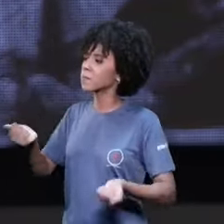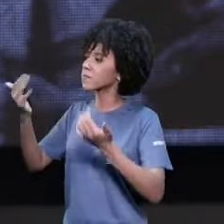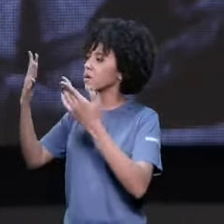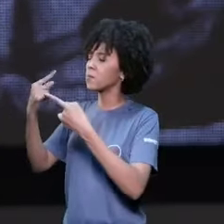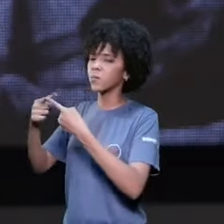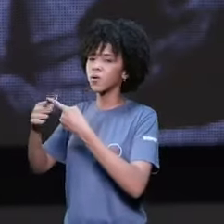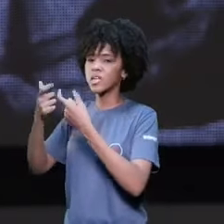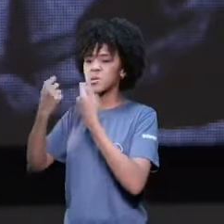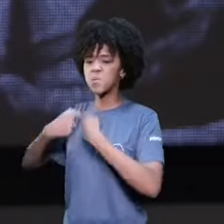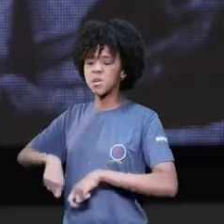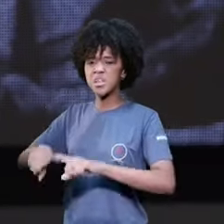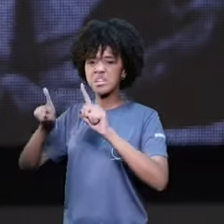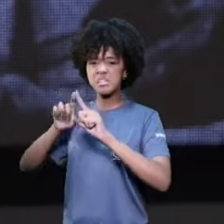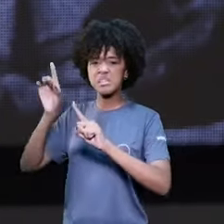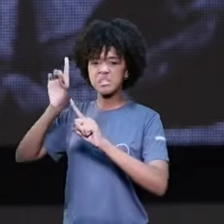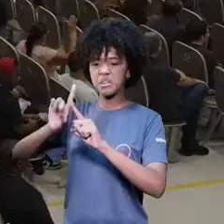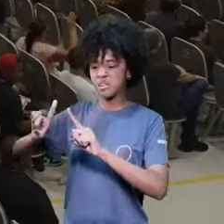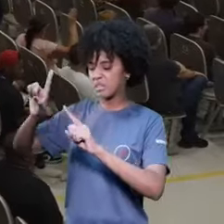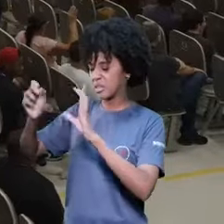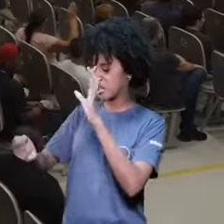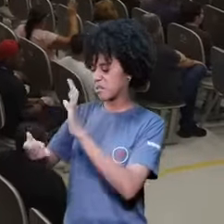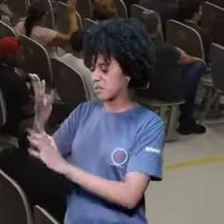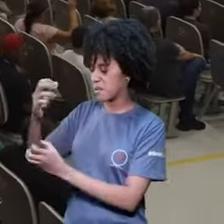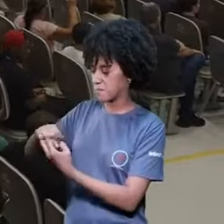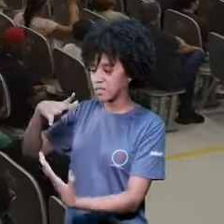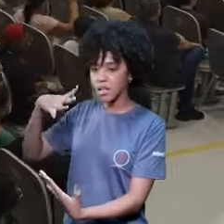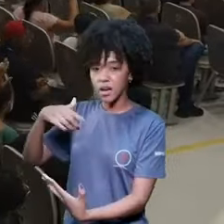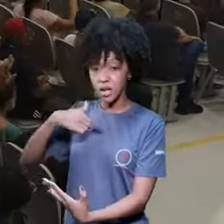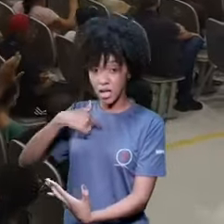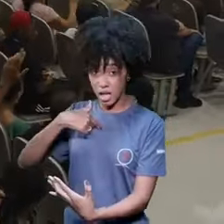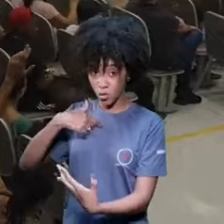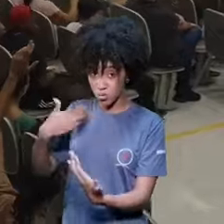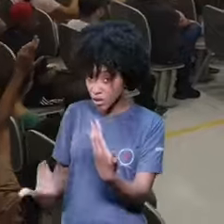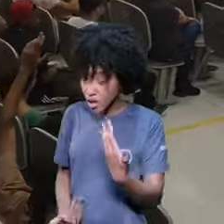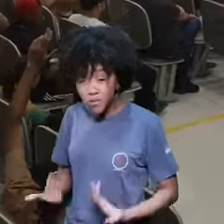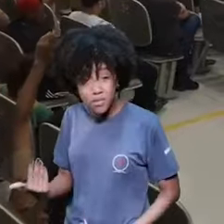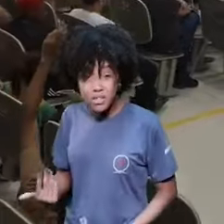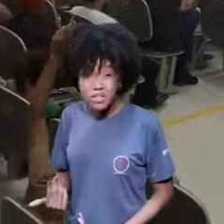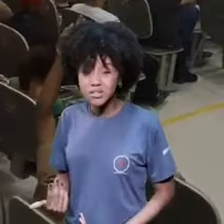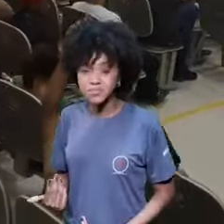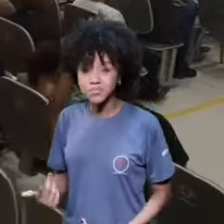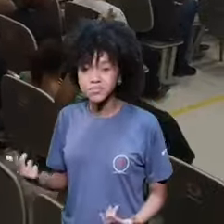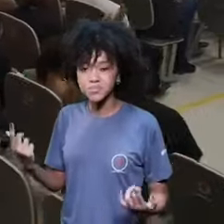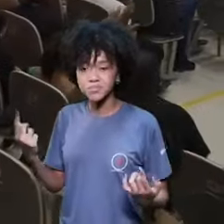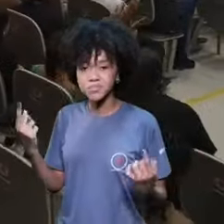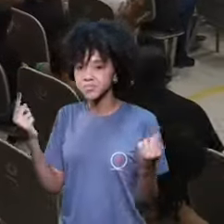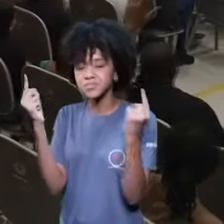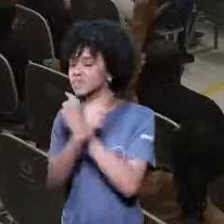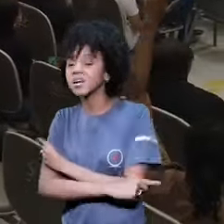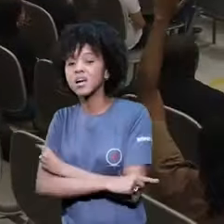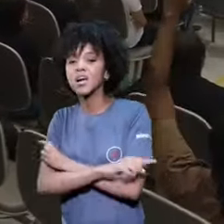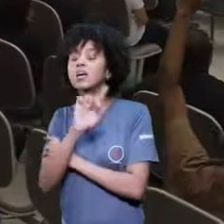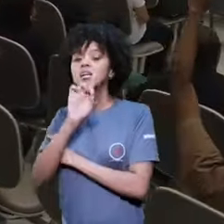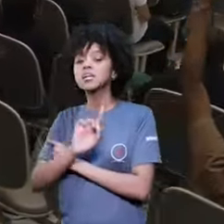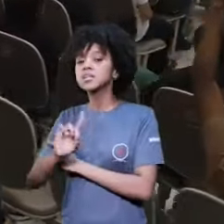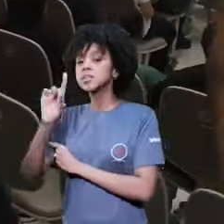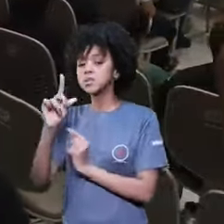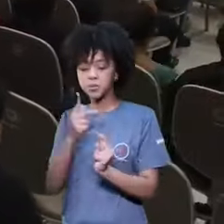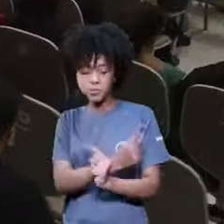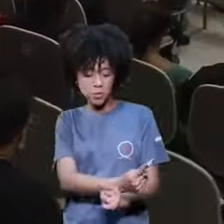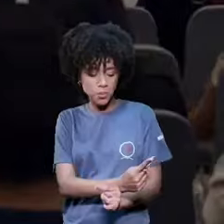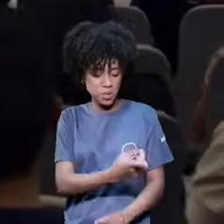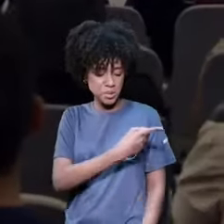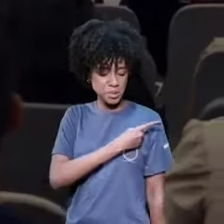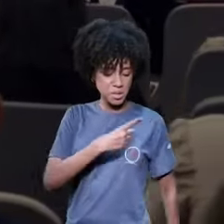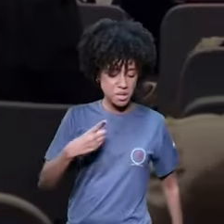Deus realize milagre para servir na casa dele. Será que tem alguém entendendo essa palavra? Ei, Deus não procura cura diácono, Deus não está